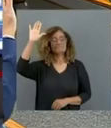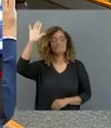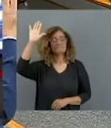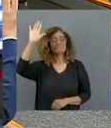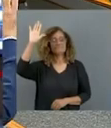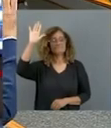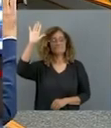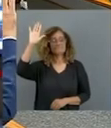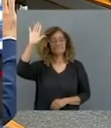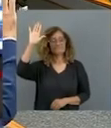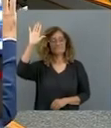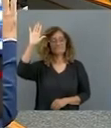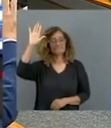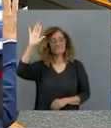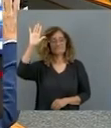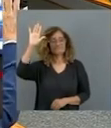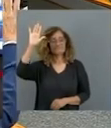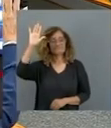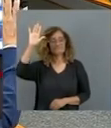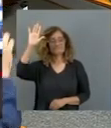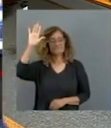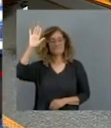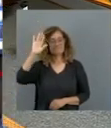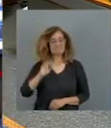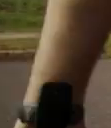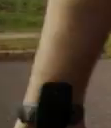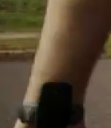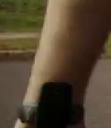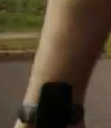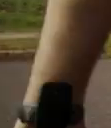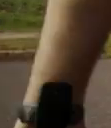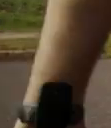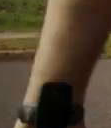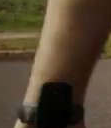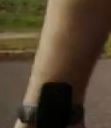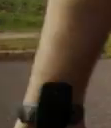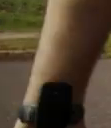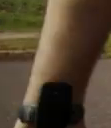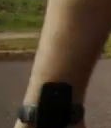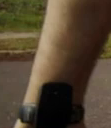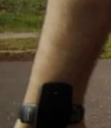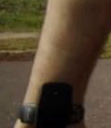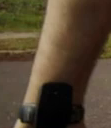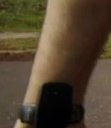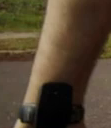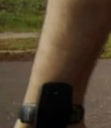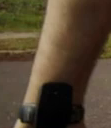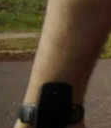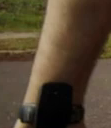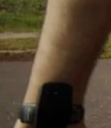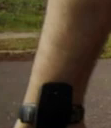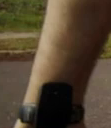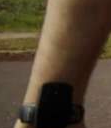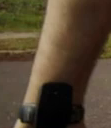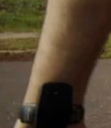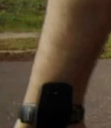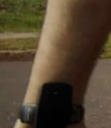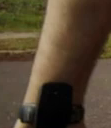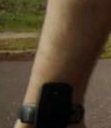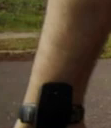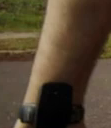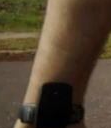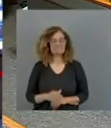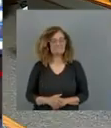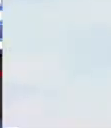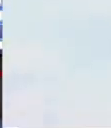aprovado por senadores ainda permite saída para trabalho e estudo, se forem cumpridos os requisitos legais. A Comissão de